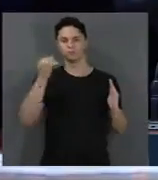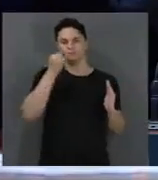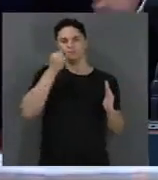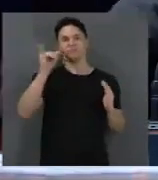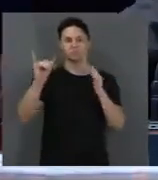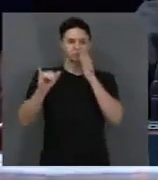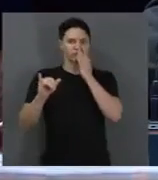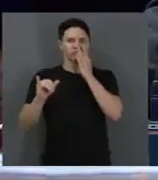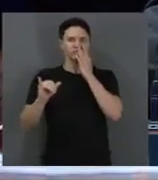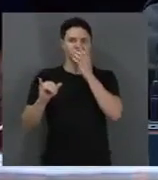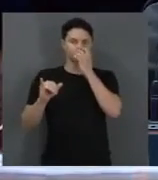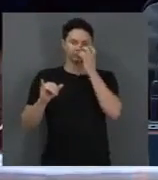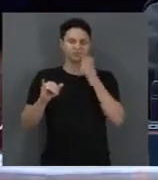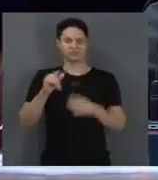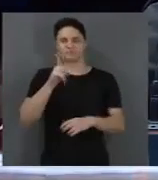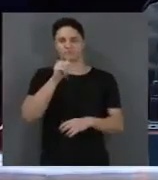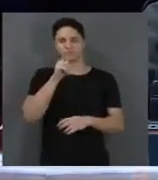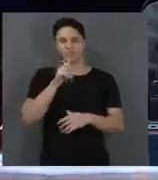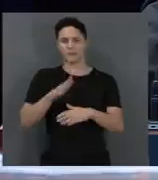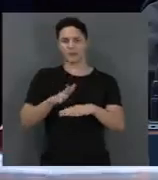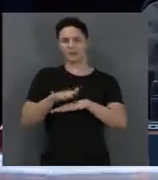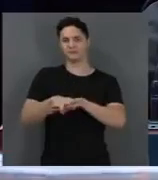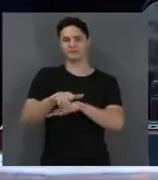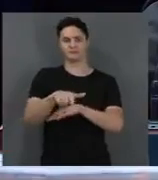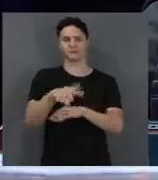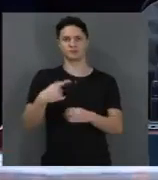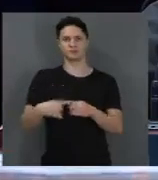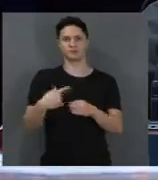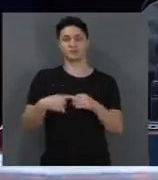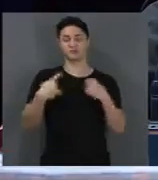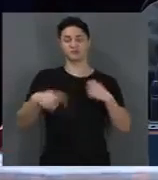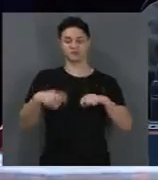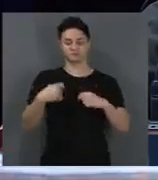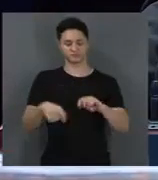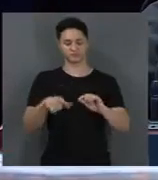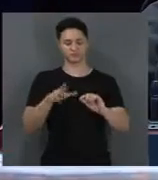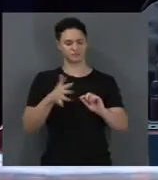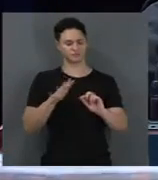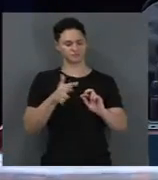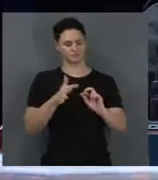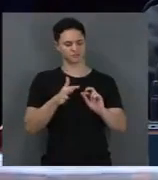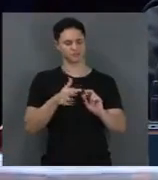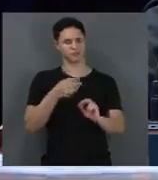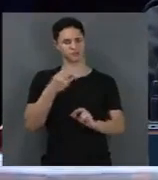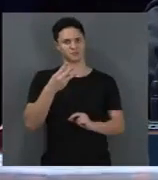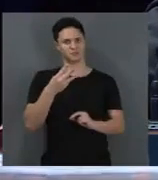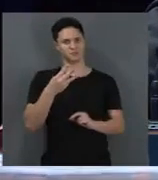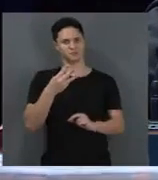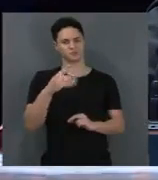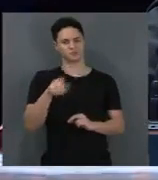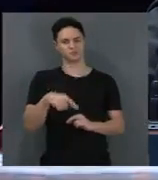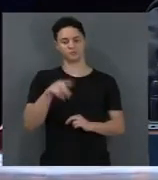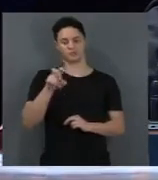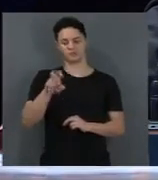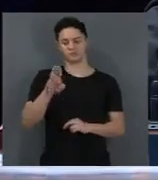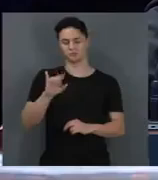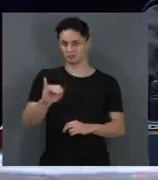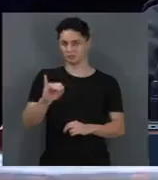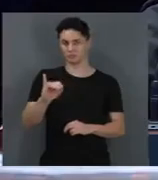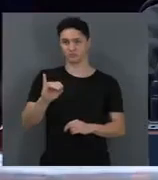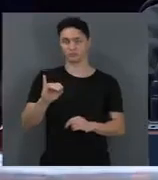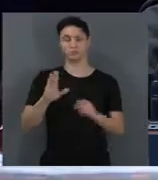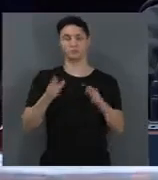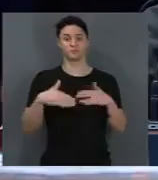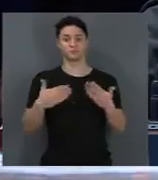volte a invadir a cidade, ele disse que ele vai precisar em torno de 3,5 bi, só